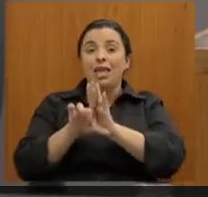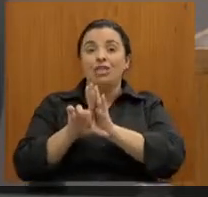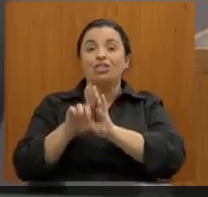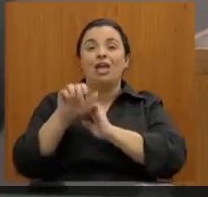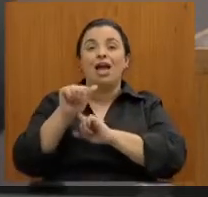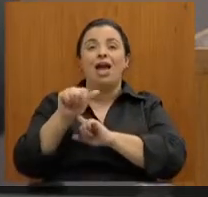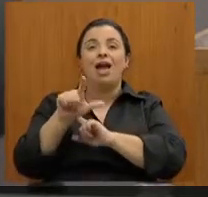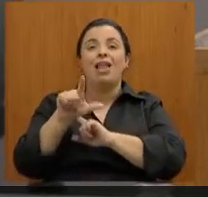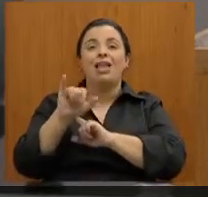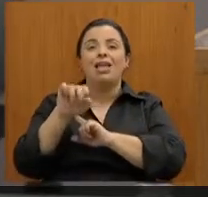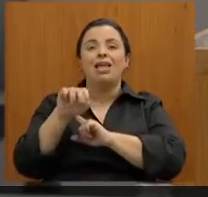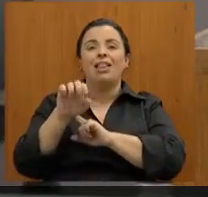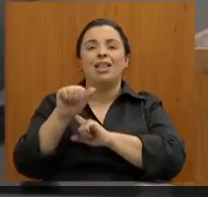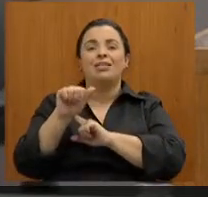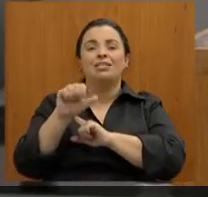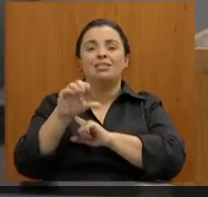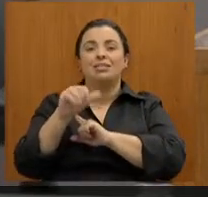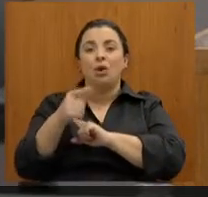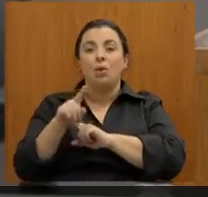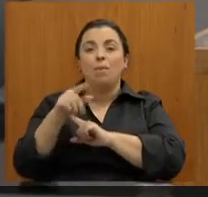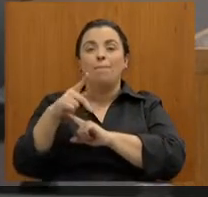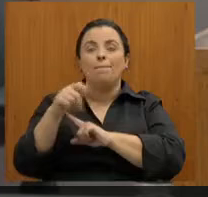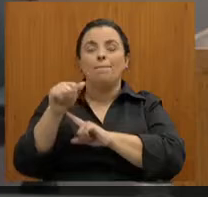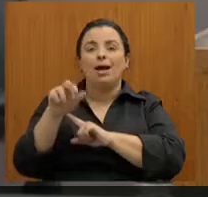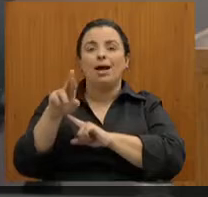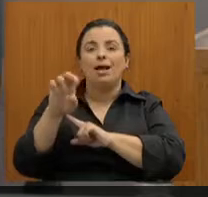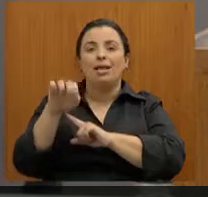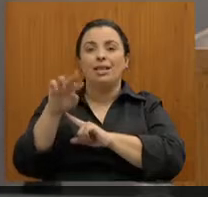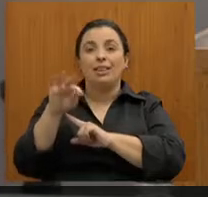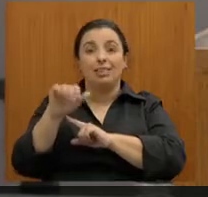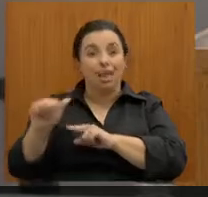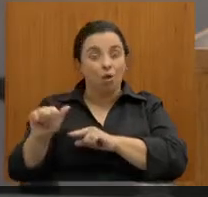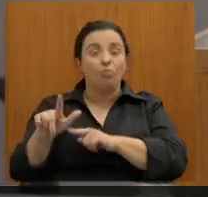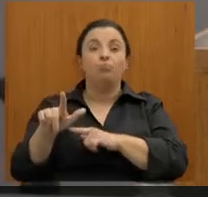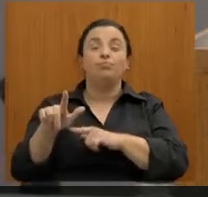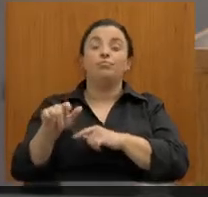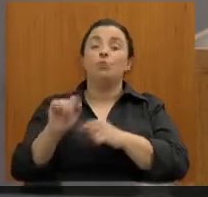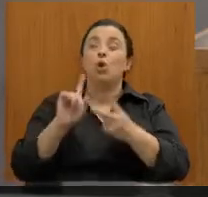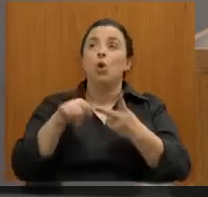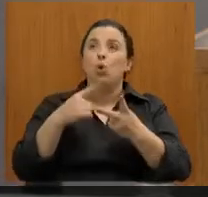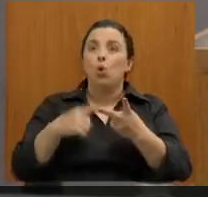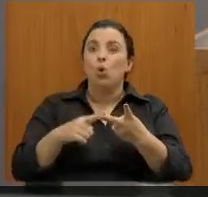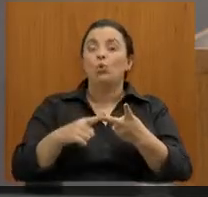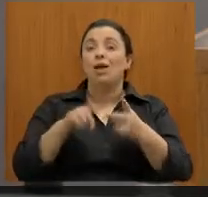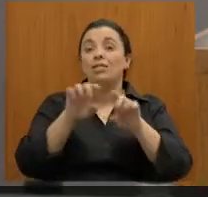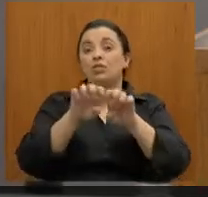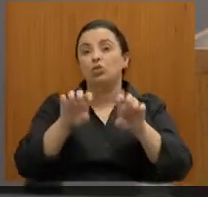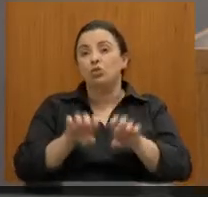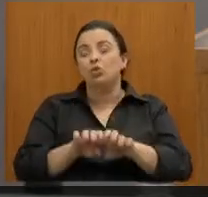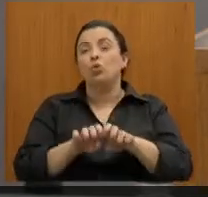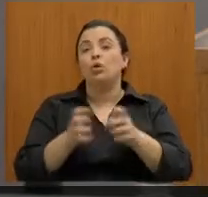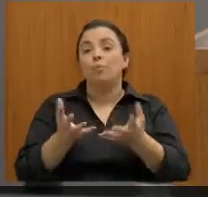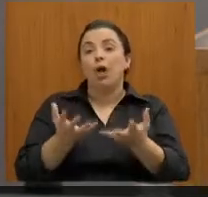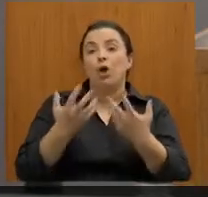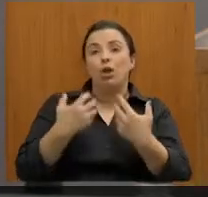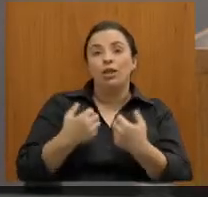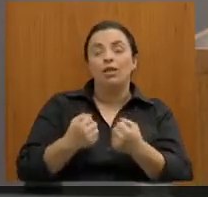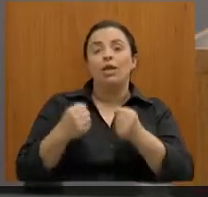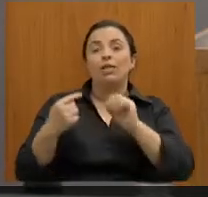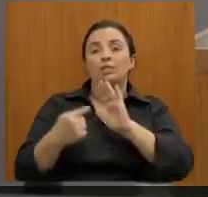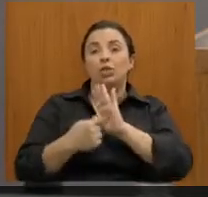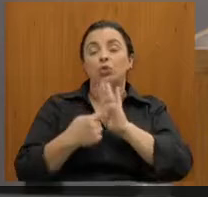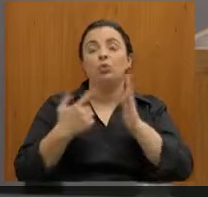as estruturas que são fornecidas para o acolhimento de denúncias para o acolhimento de procedimentos judiciais